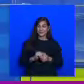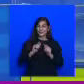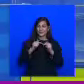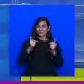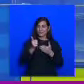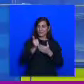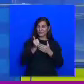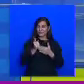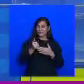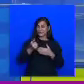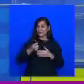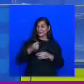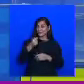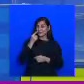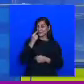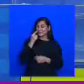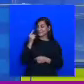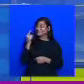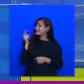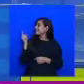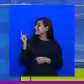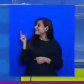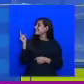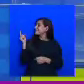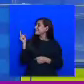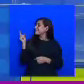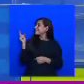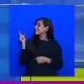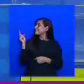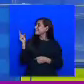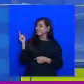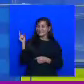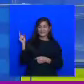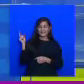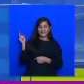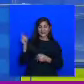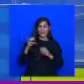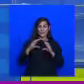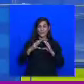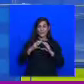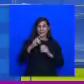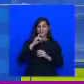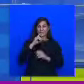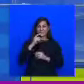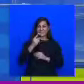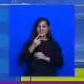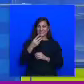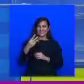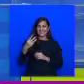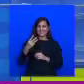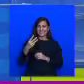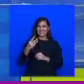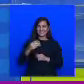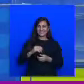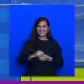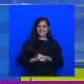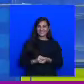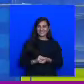Sua sorte pode vir com este número. Bola verde, número 13. Verde,